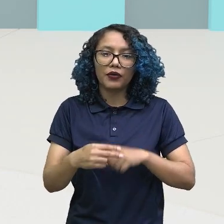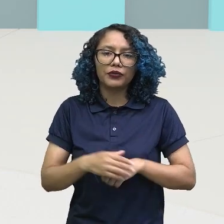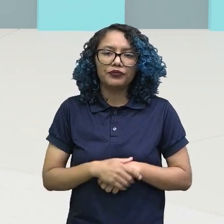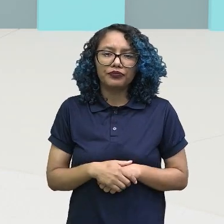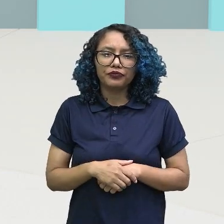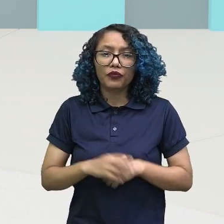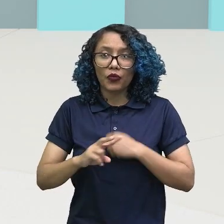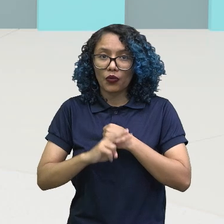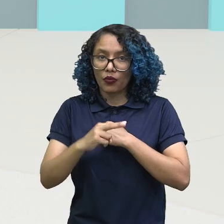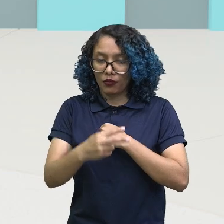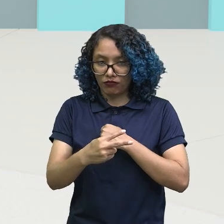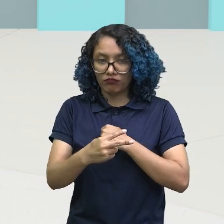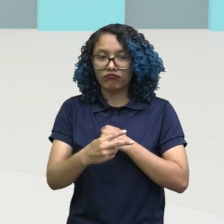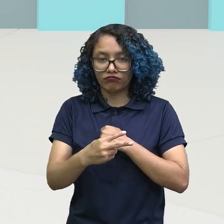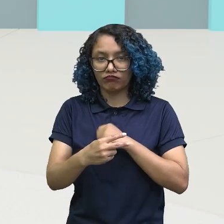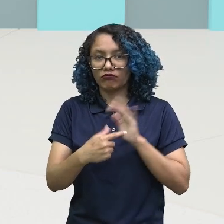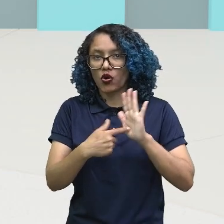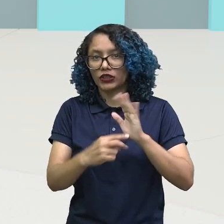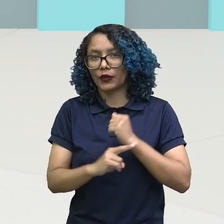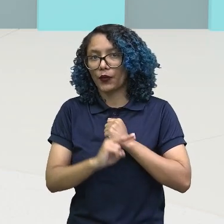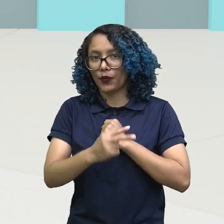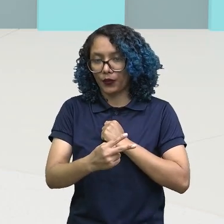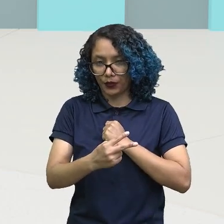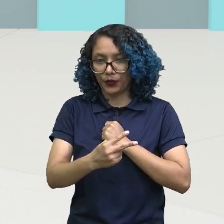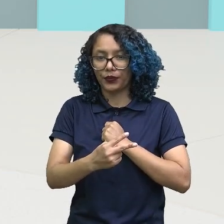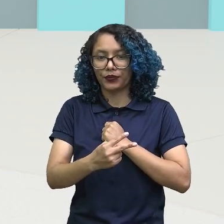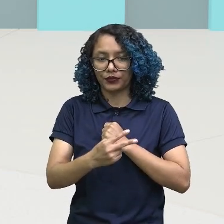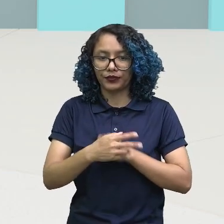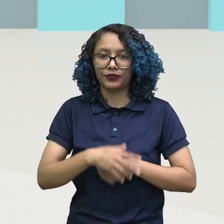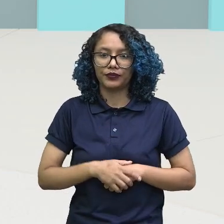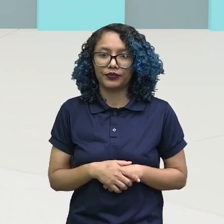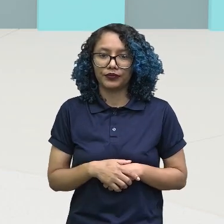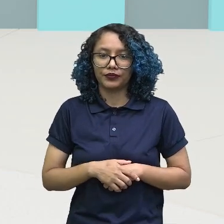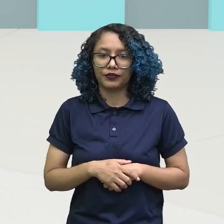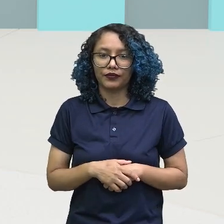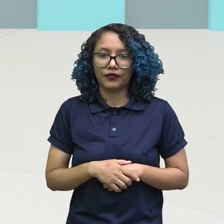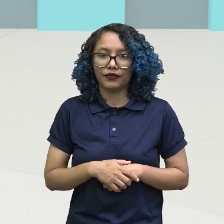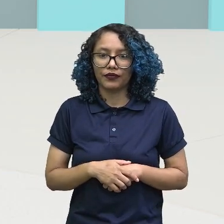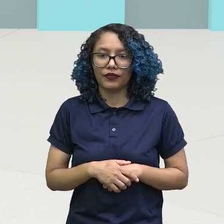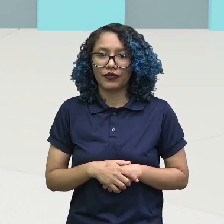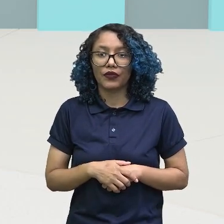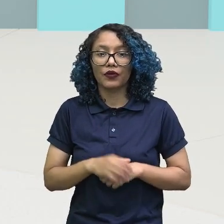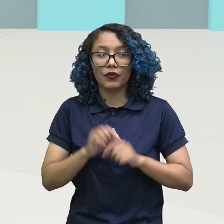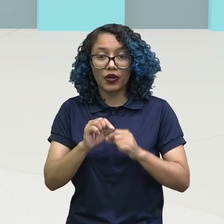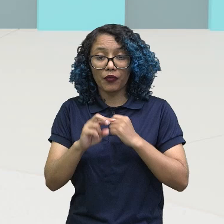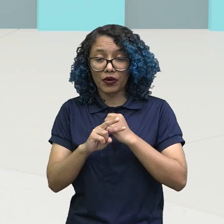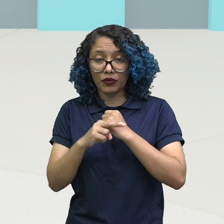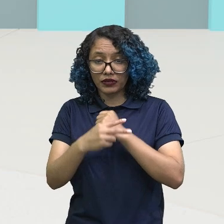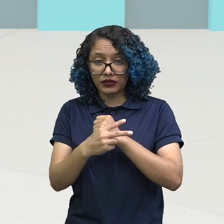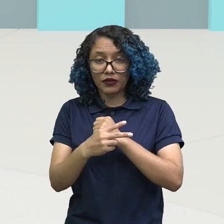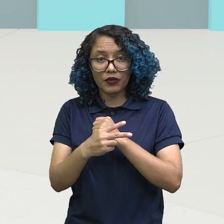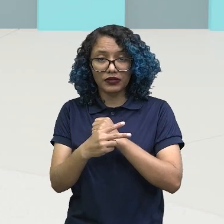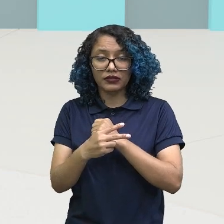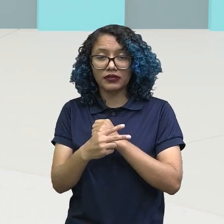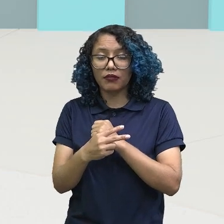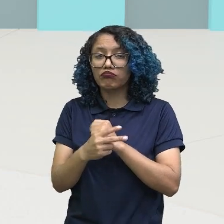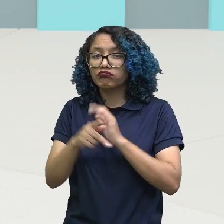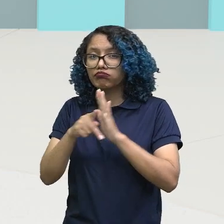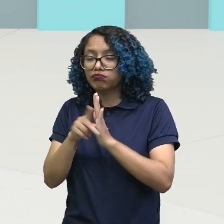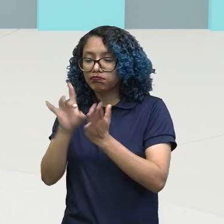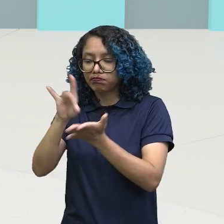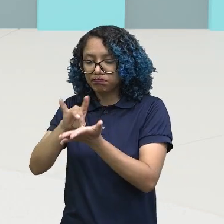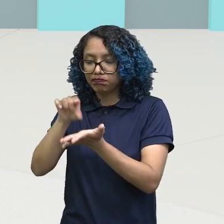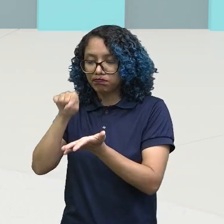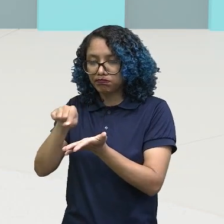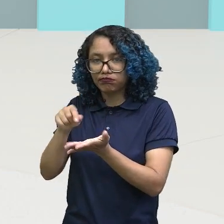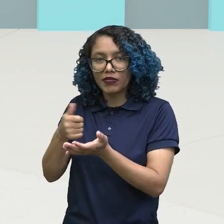que indica o quê? Uma consequência. Um efeito do fato mencionado na oração principal.